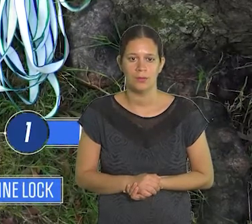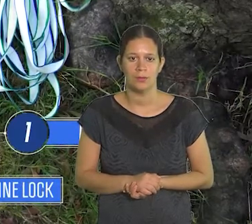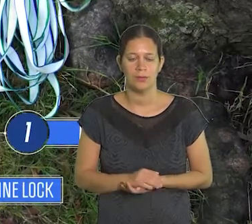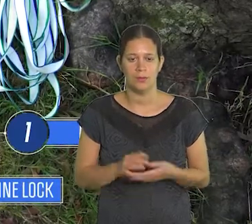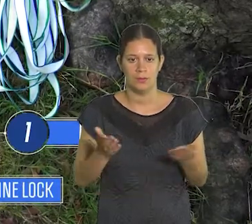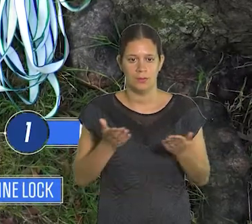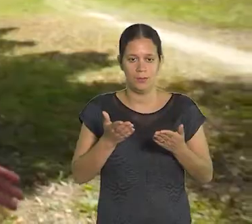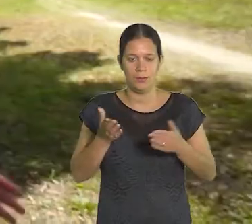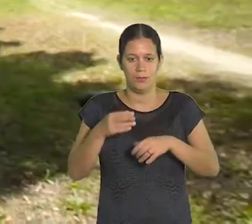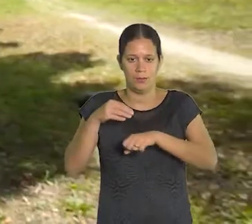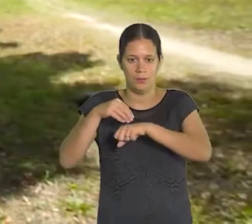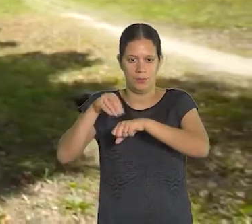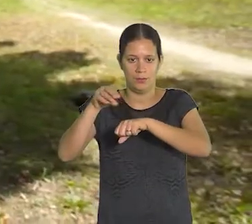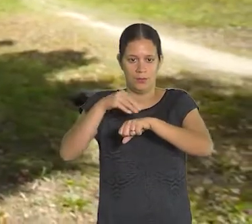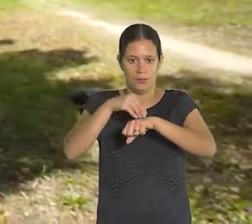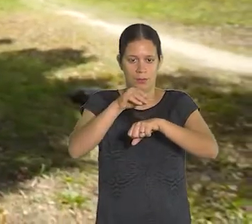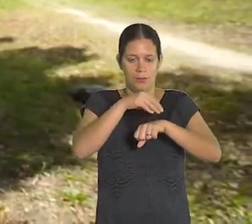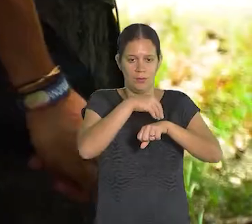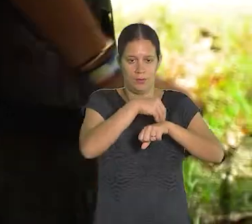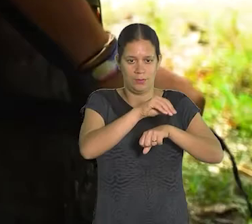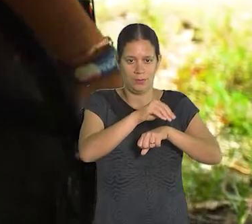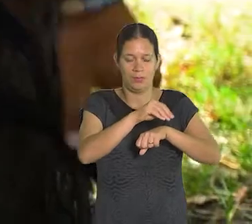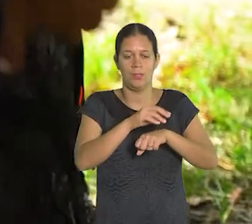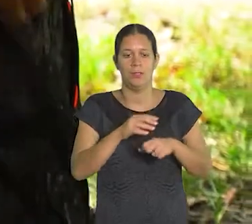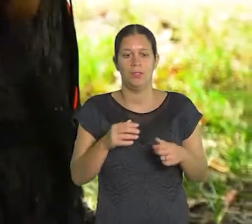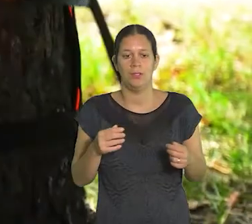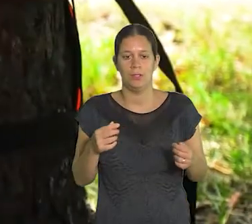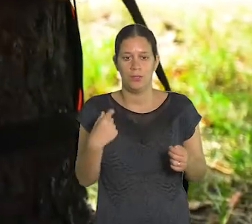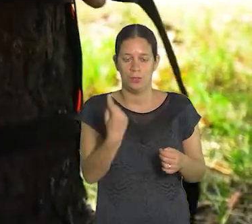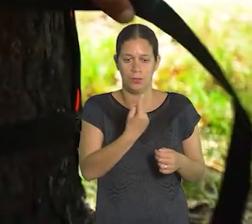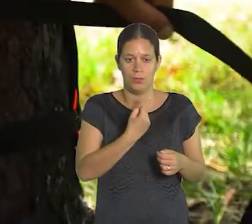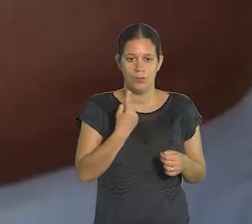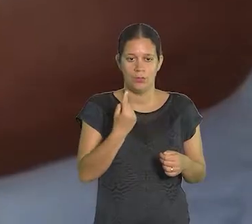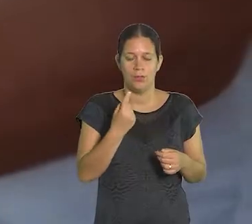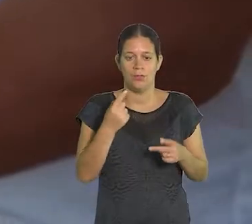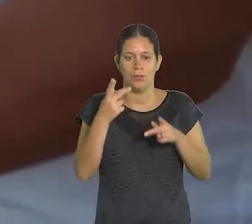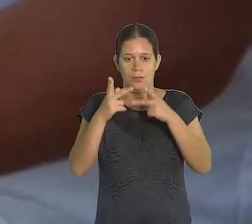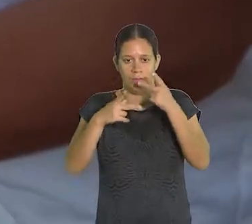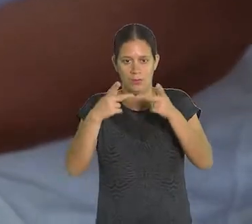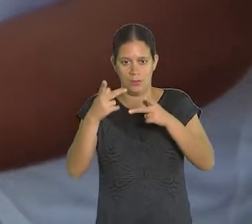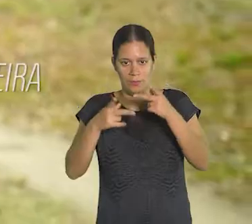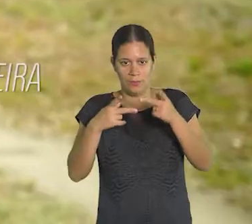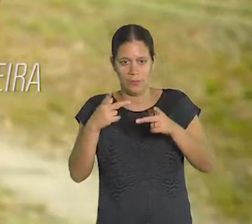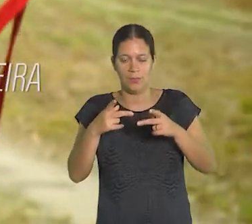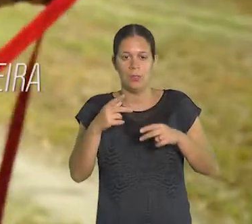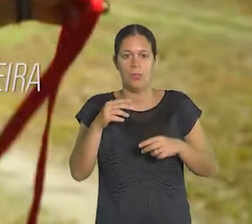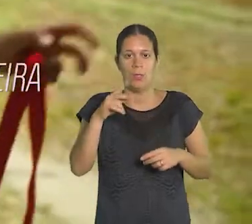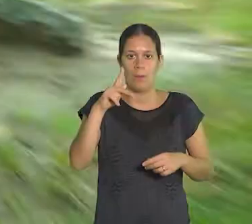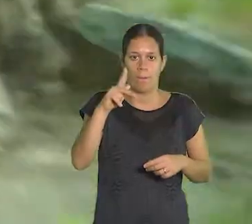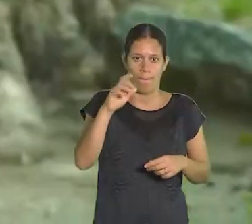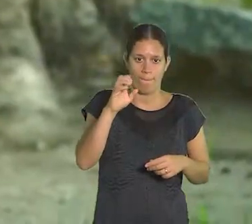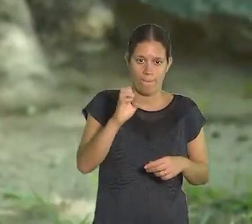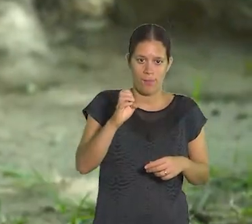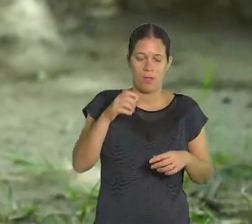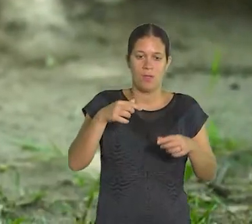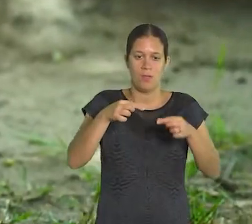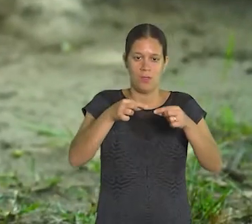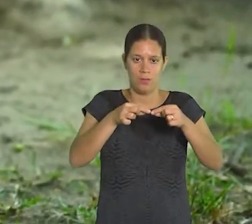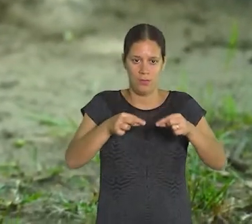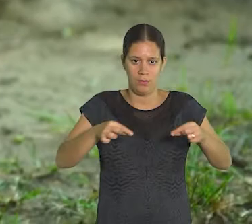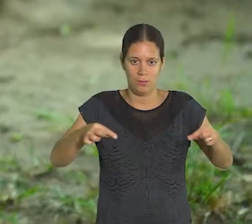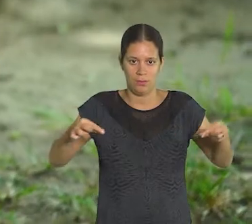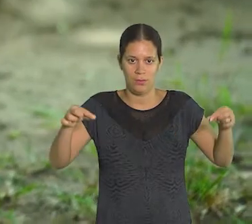Agora a gente vai dar umas dicas preciosas para os iniciantes, até porque todo mundo um dia foi iniciante. A gente vai estar falando de posicionamento do pé na